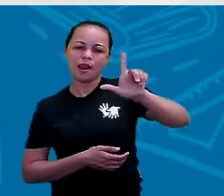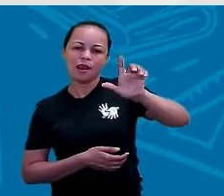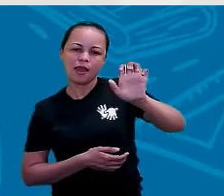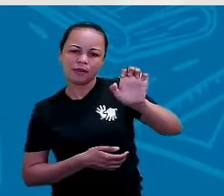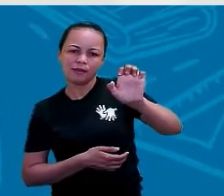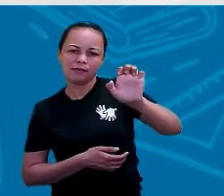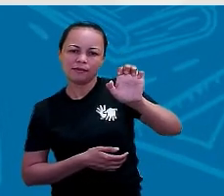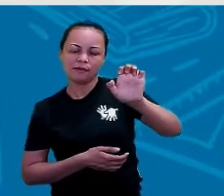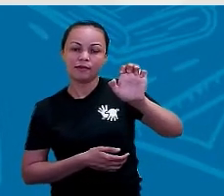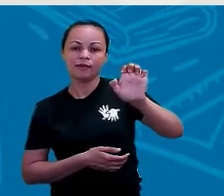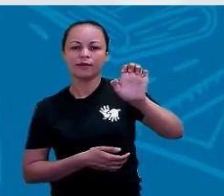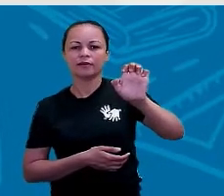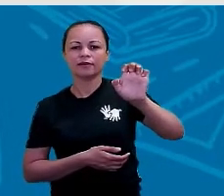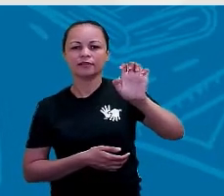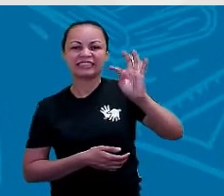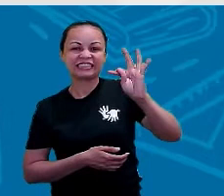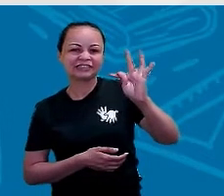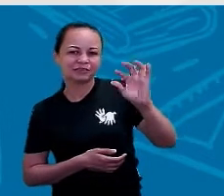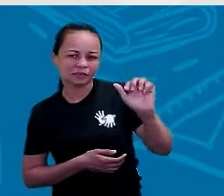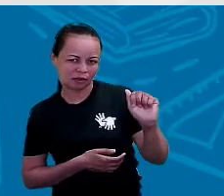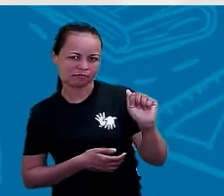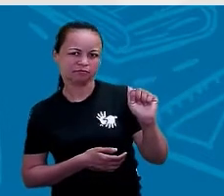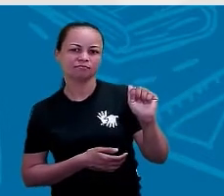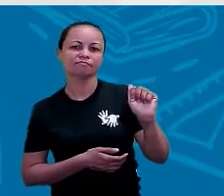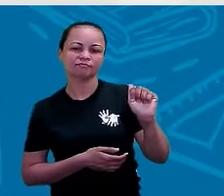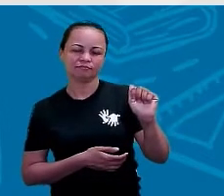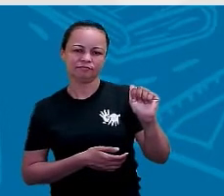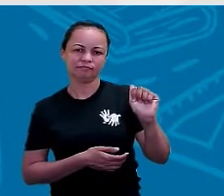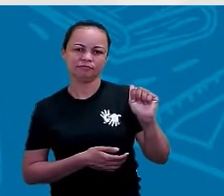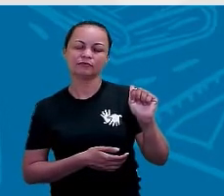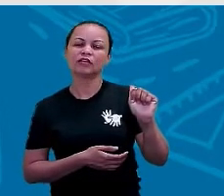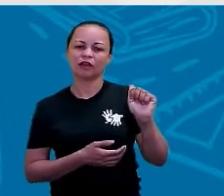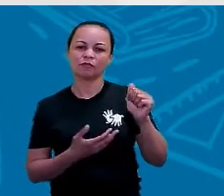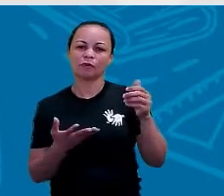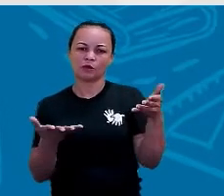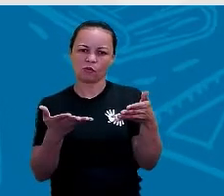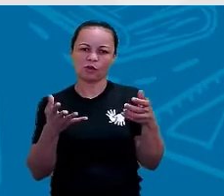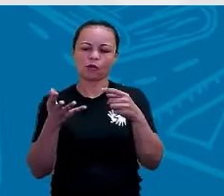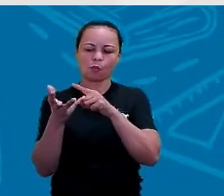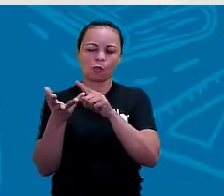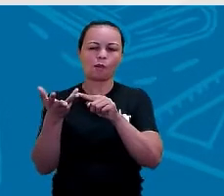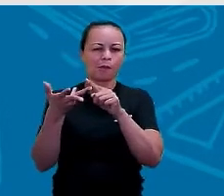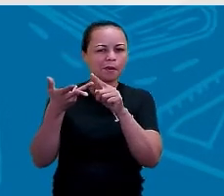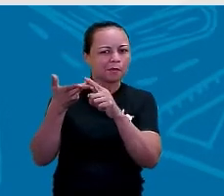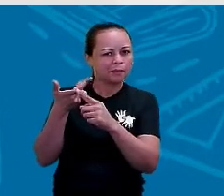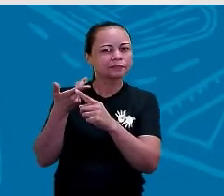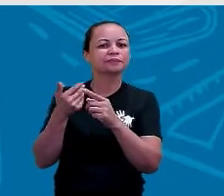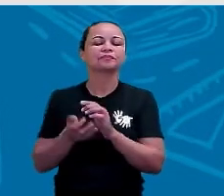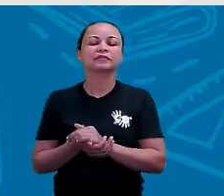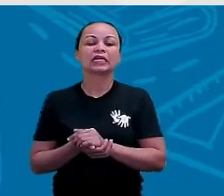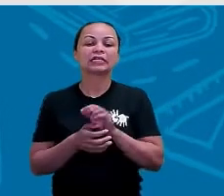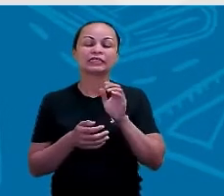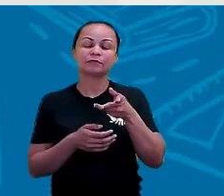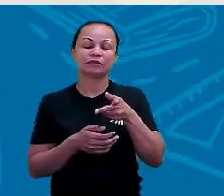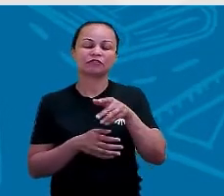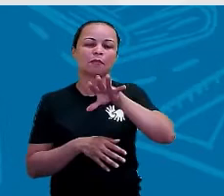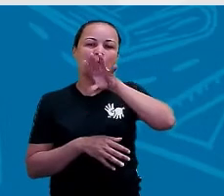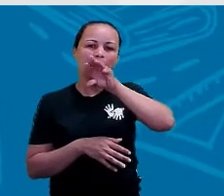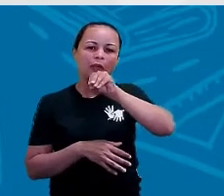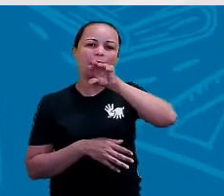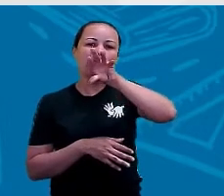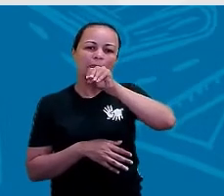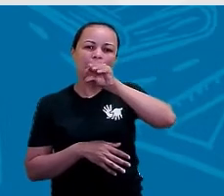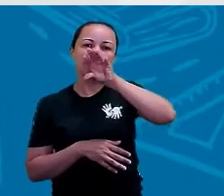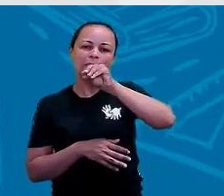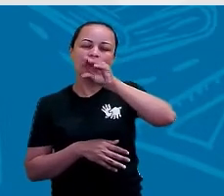Le. Tá. Vamos contar com os dedos? Cada vez que você abrir a boca para falar um